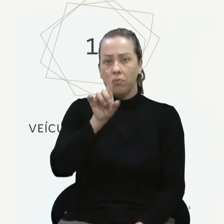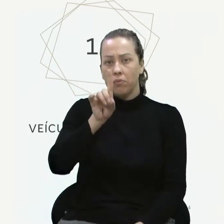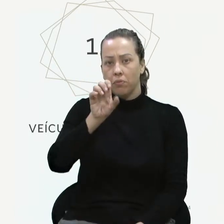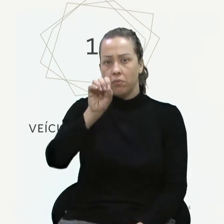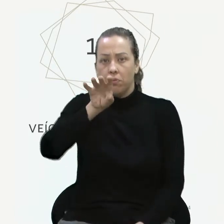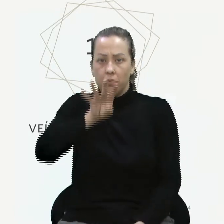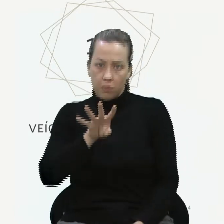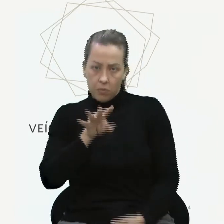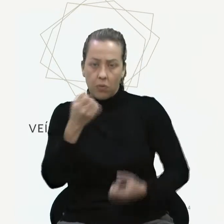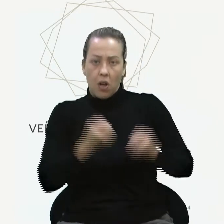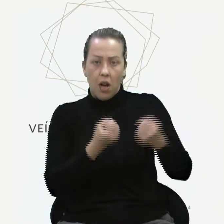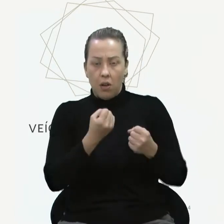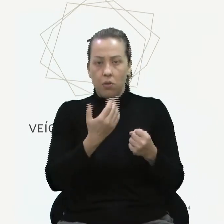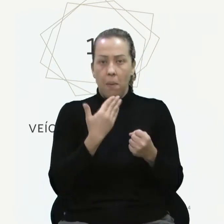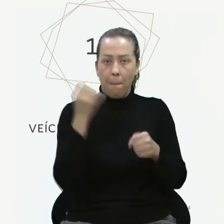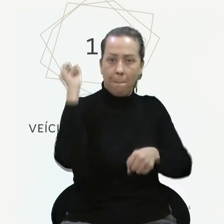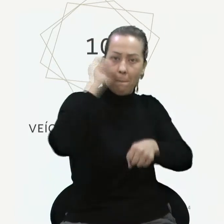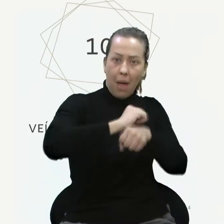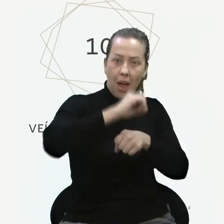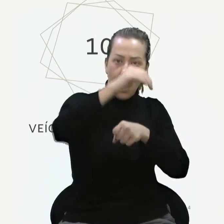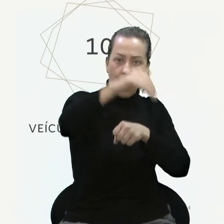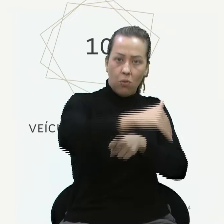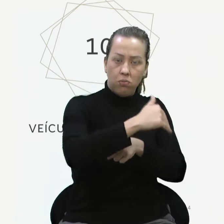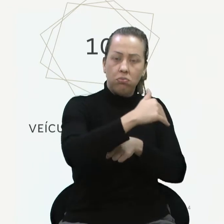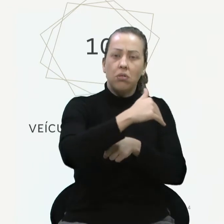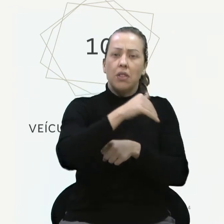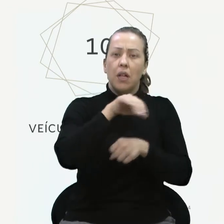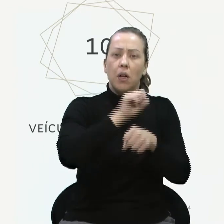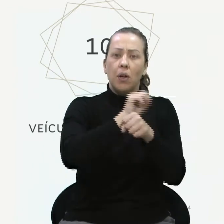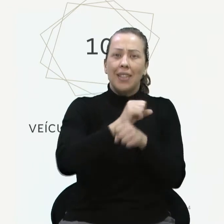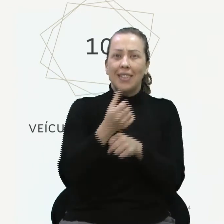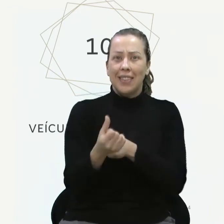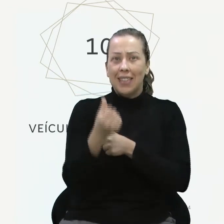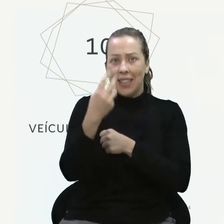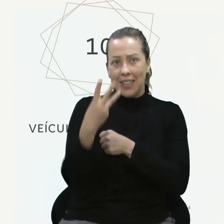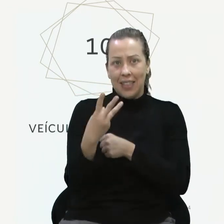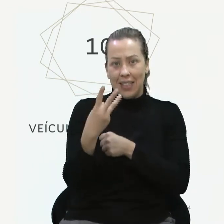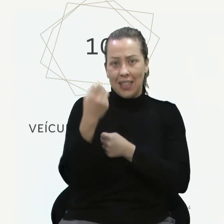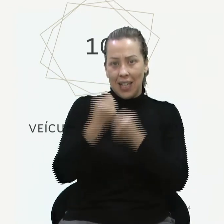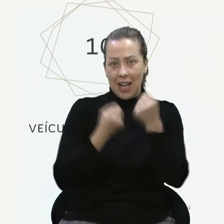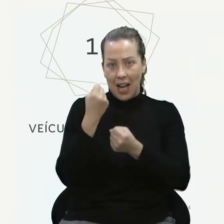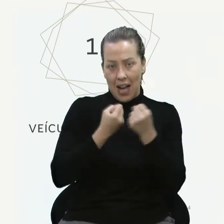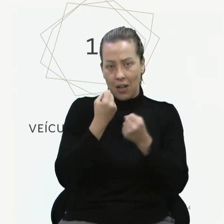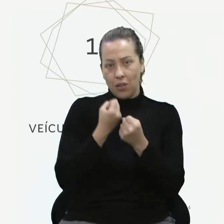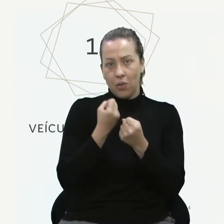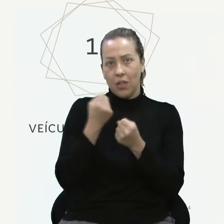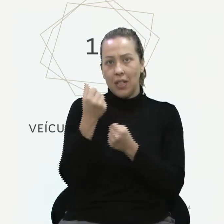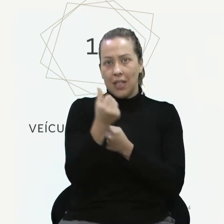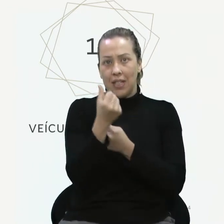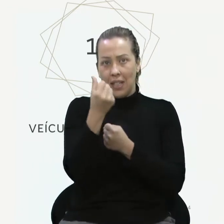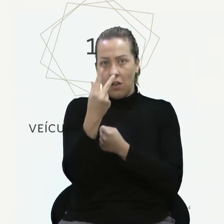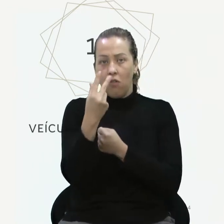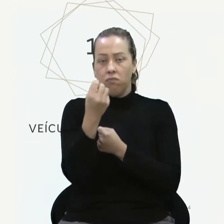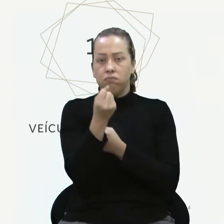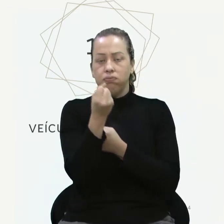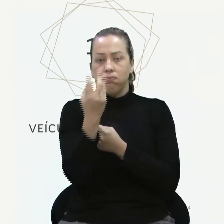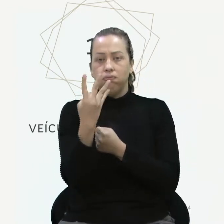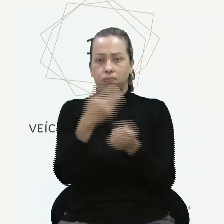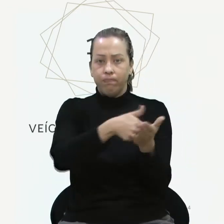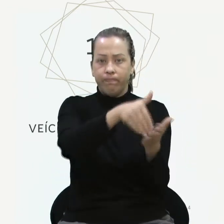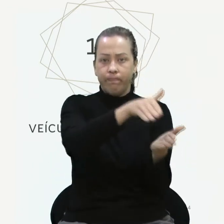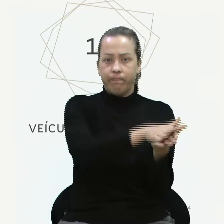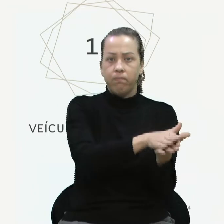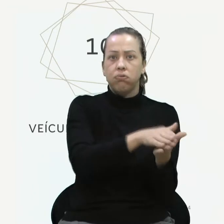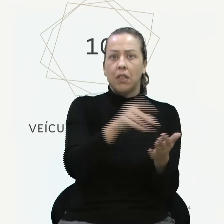104 veículos abordados, um total de atuações de 63 veículos, desses 64 foram autuados, tá,